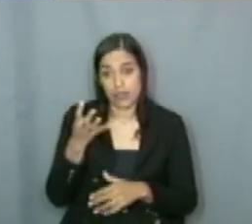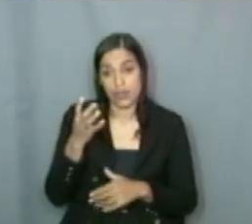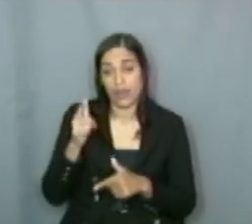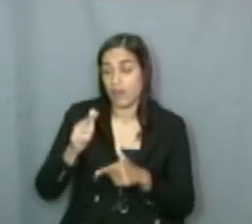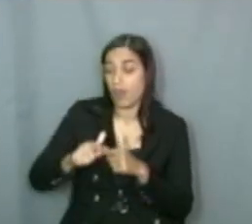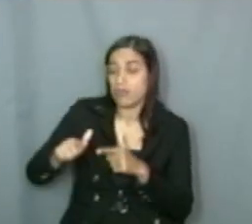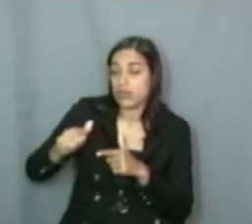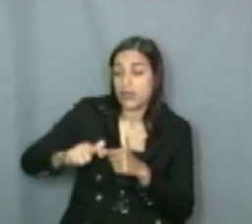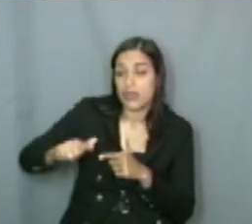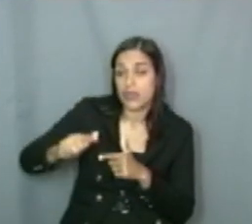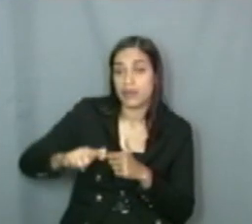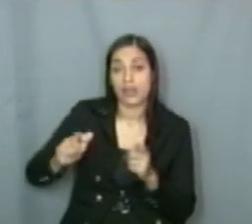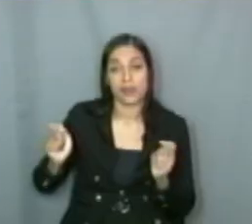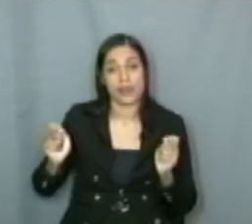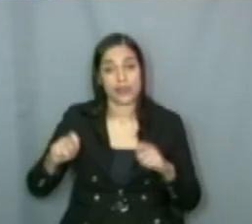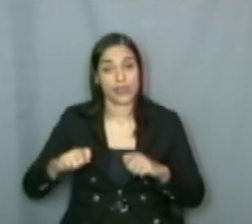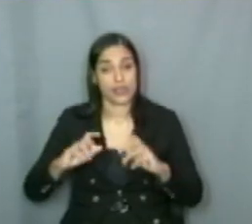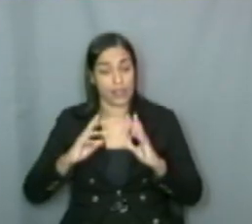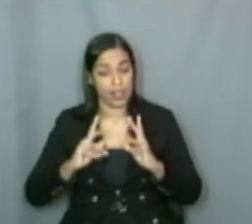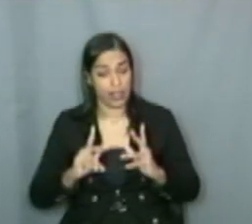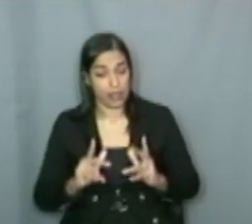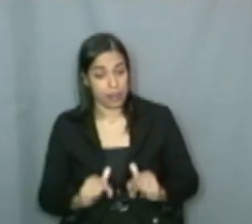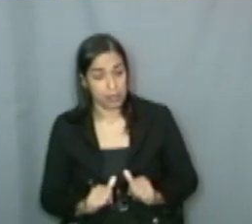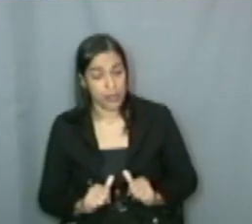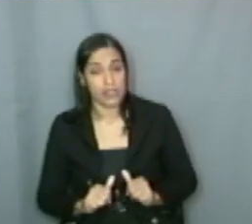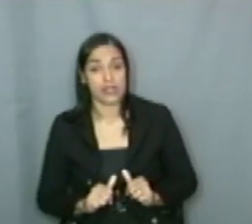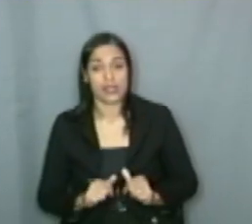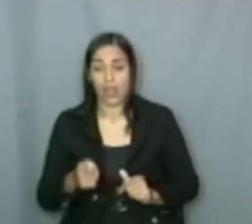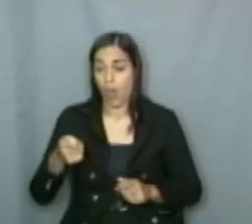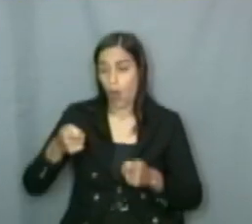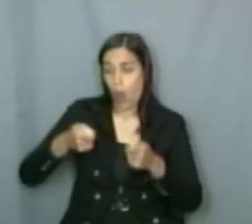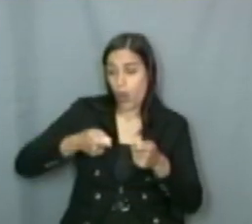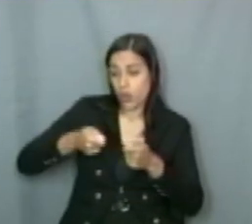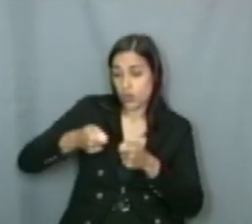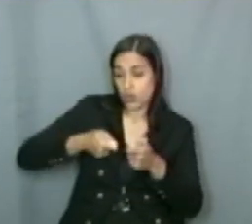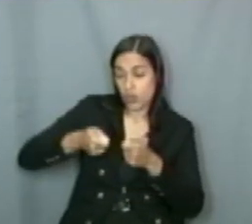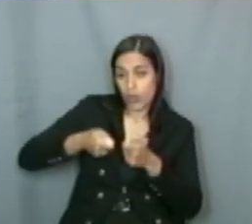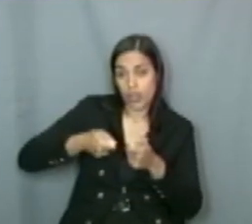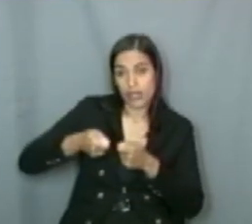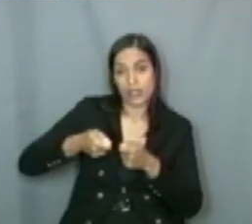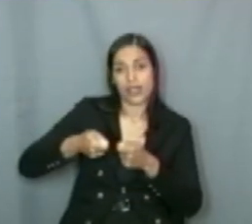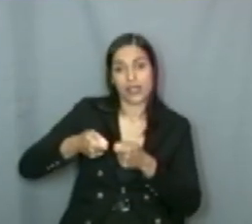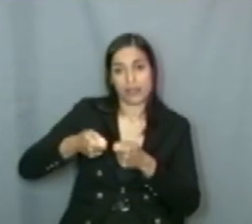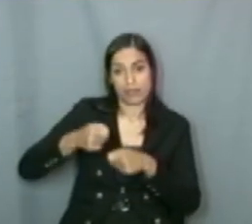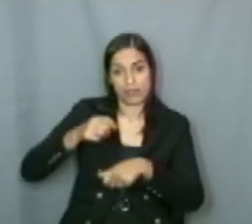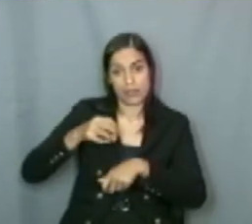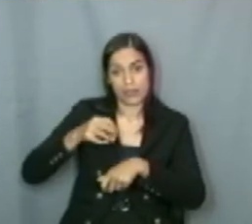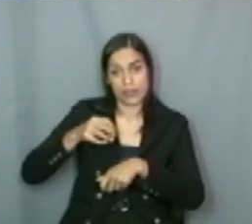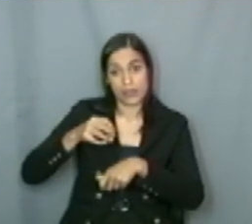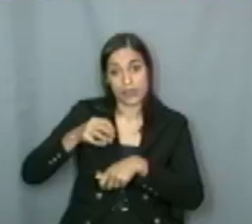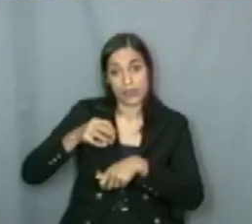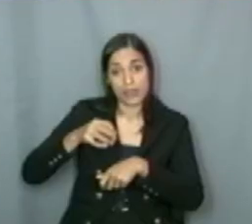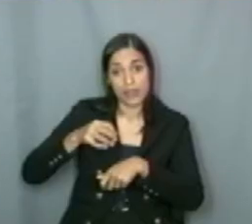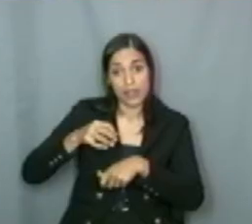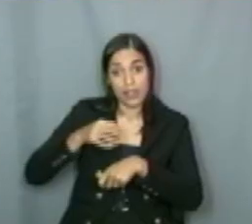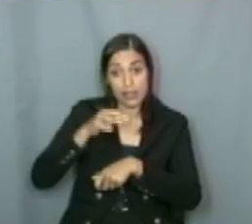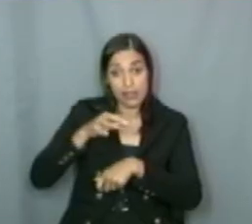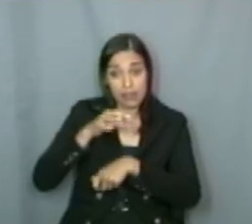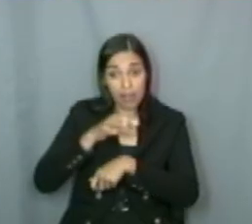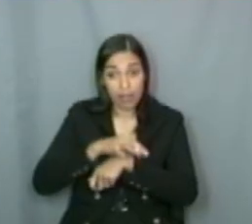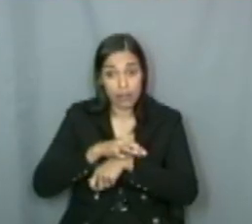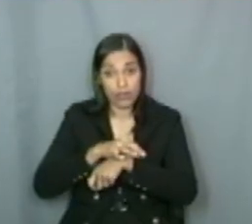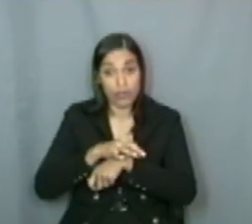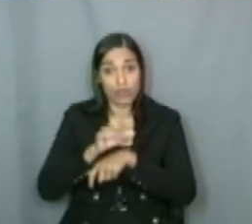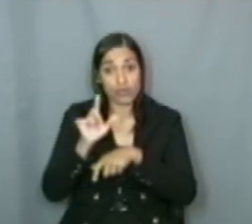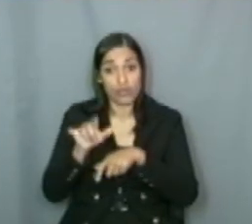com relação às condições sanitárias e ao controle de pragas no bloco cirúrgico